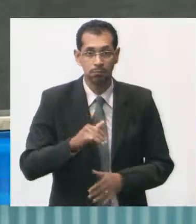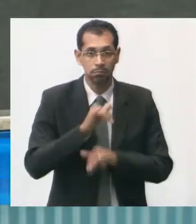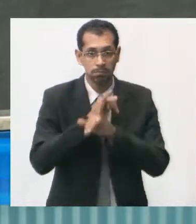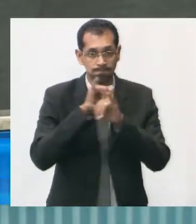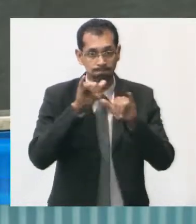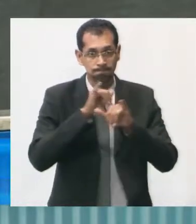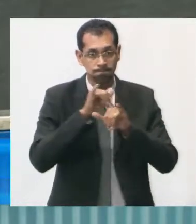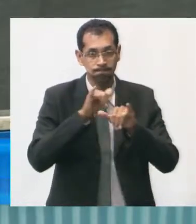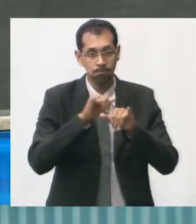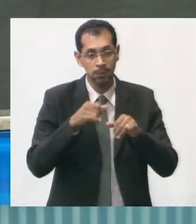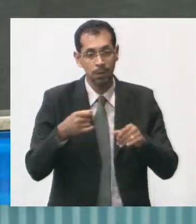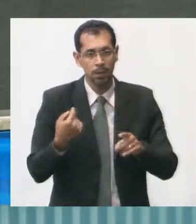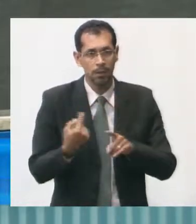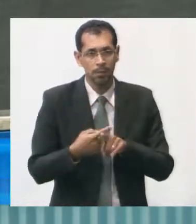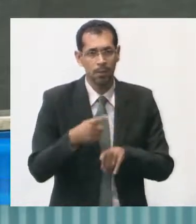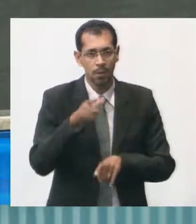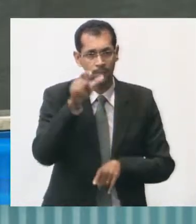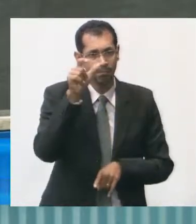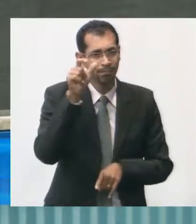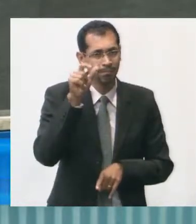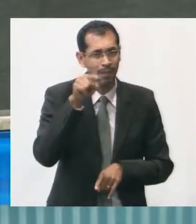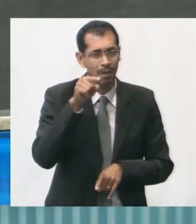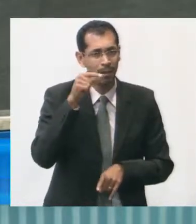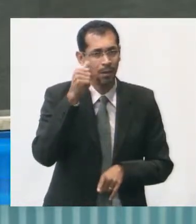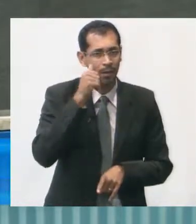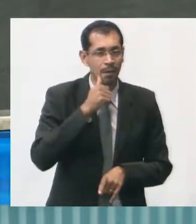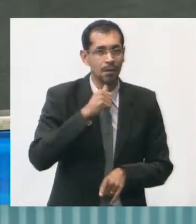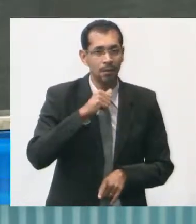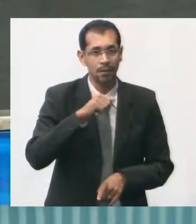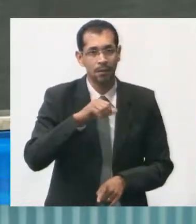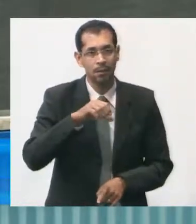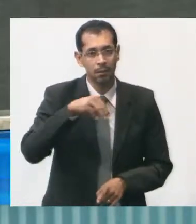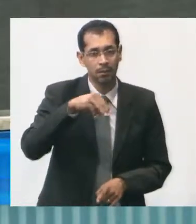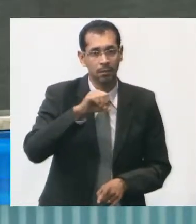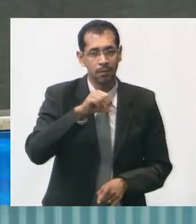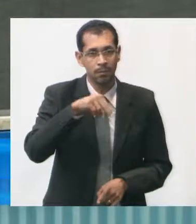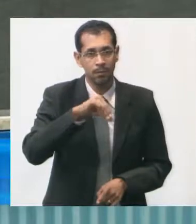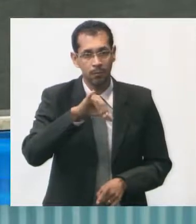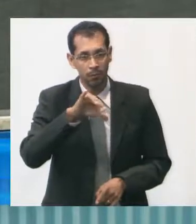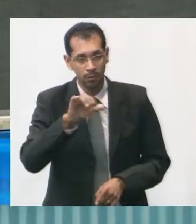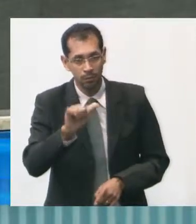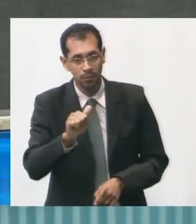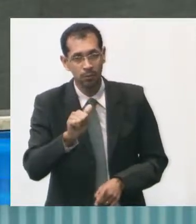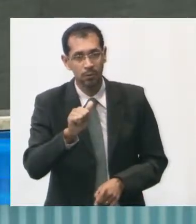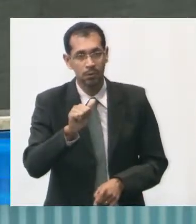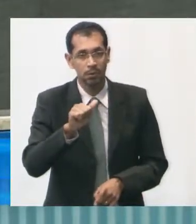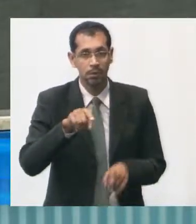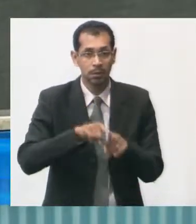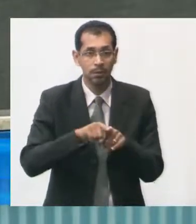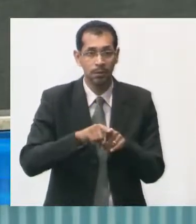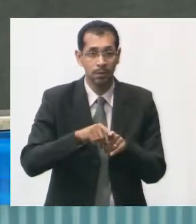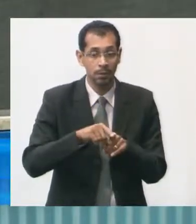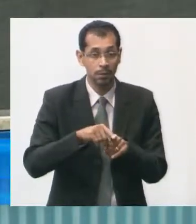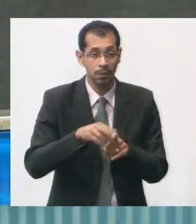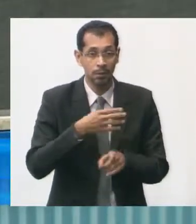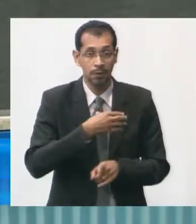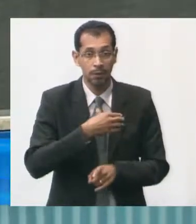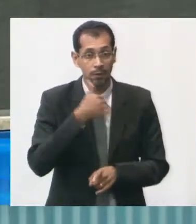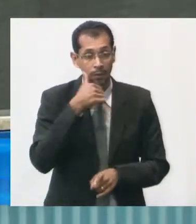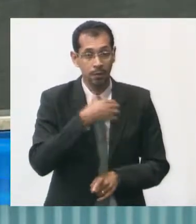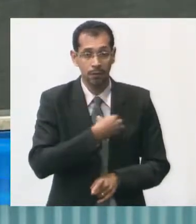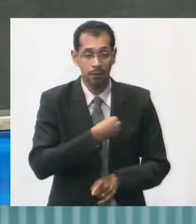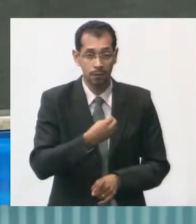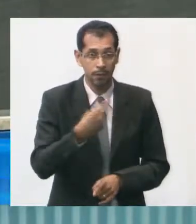A dona Mônica, a filha da dona Mônica, que é uma advogada, a doutora Fernanda, eles estão assim, todos